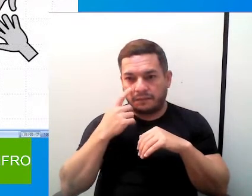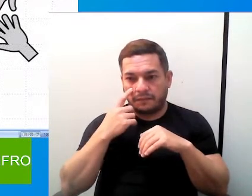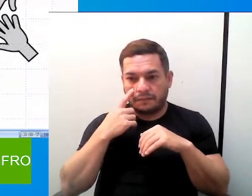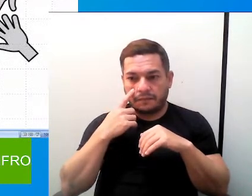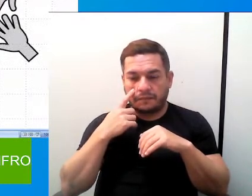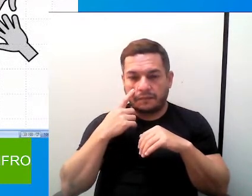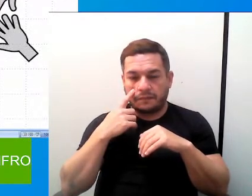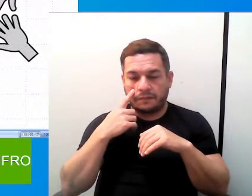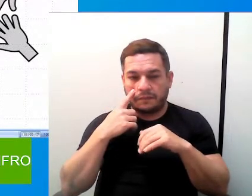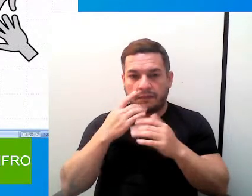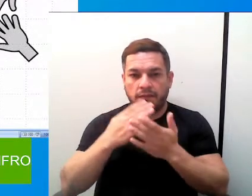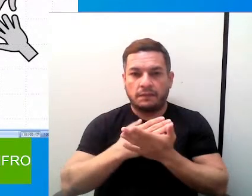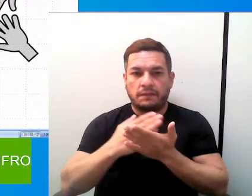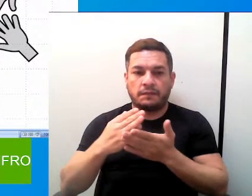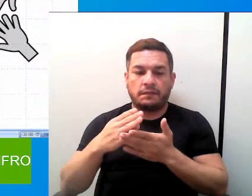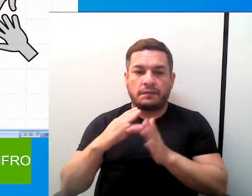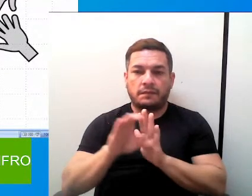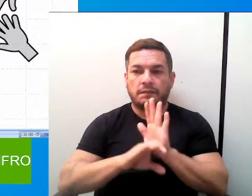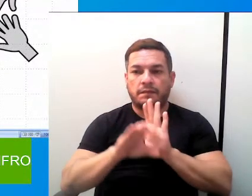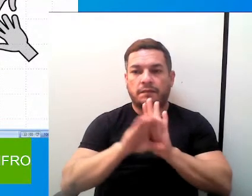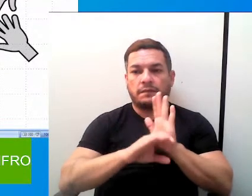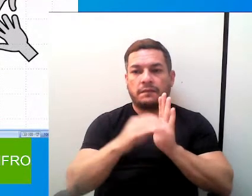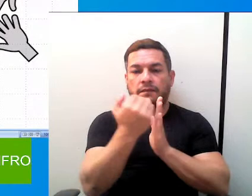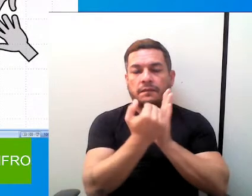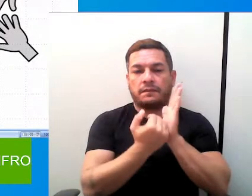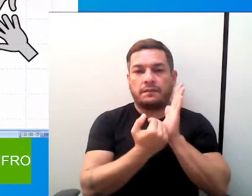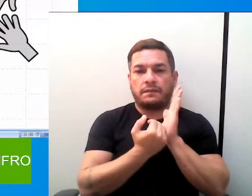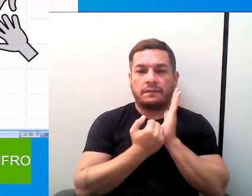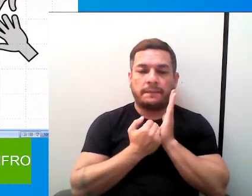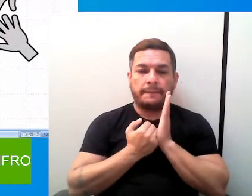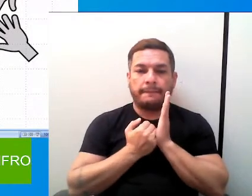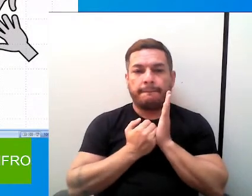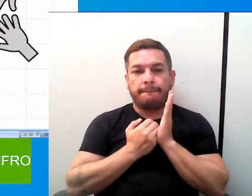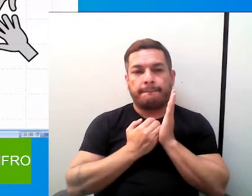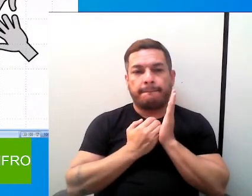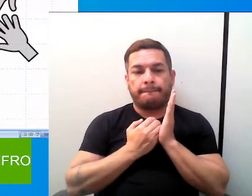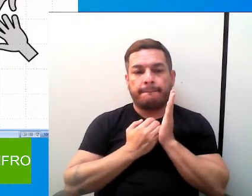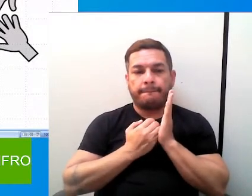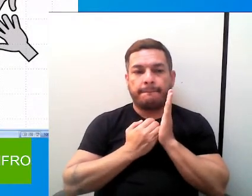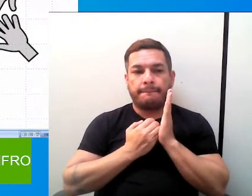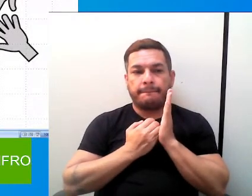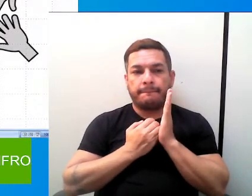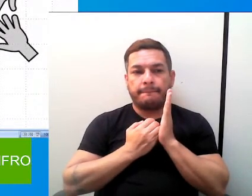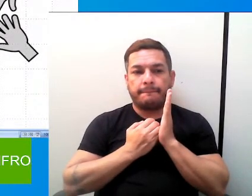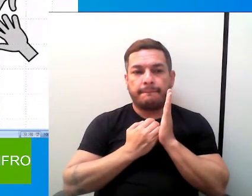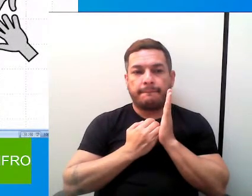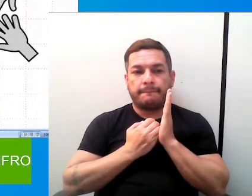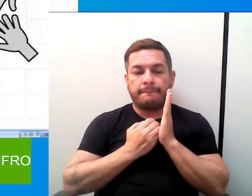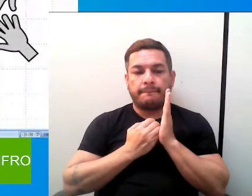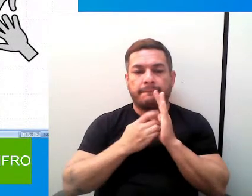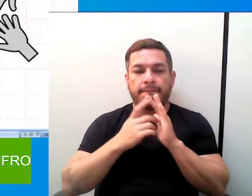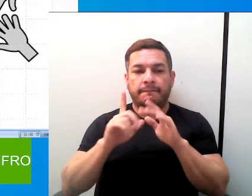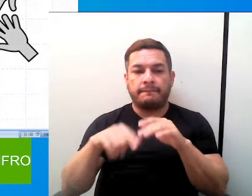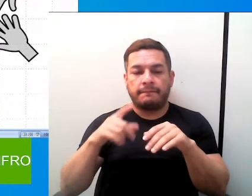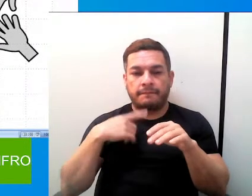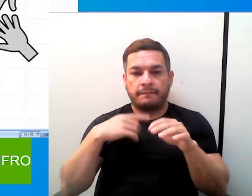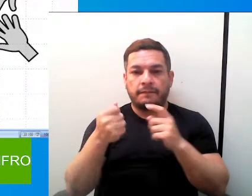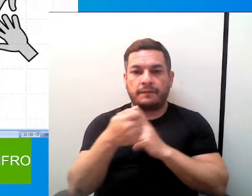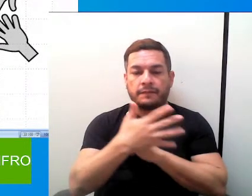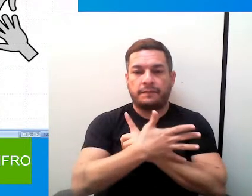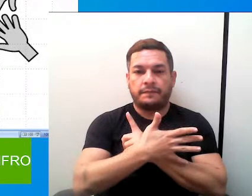da curricularização da extensão aqui no curso de licenciatura em Química? O Departamento de